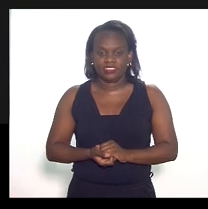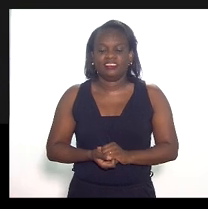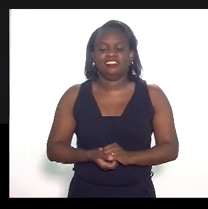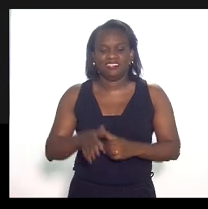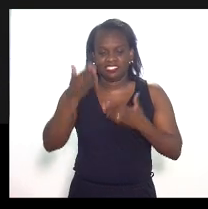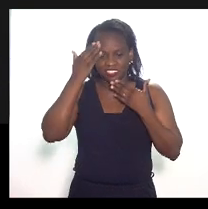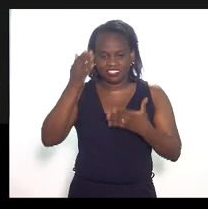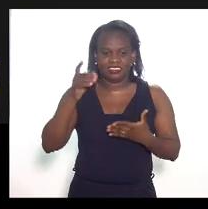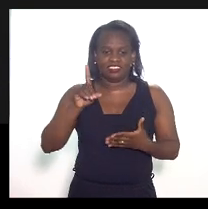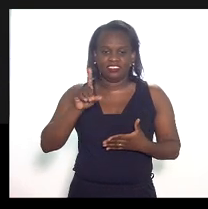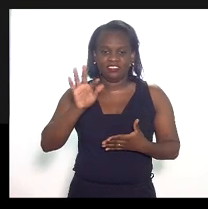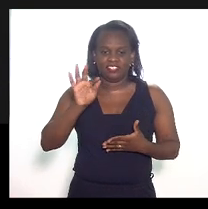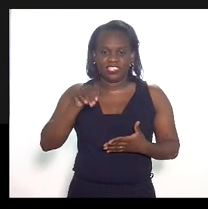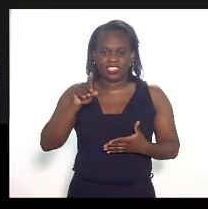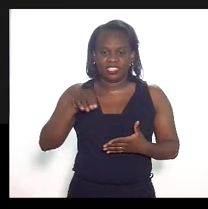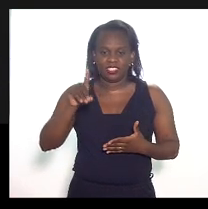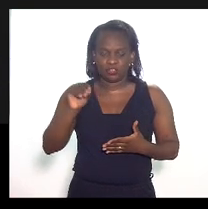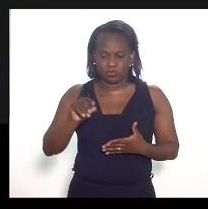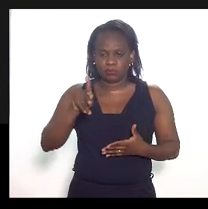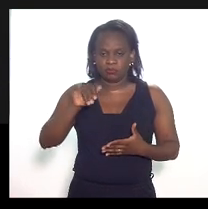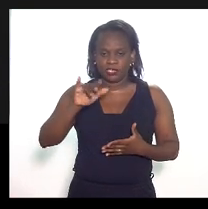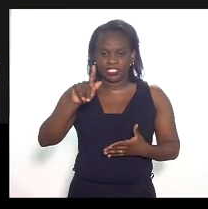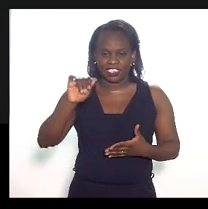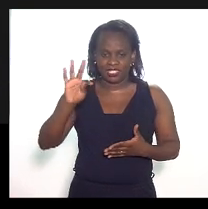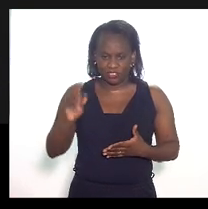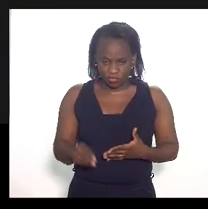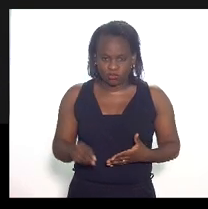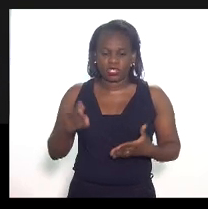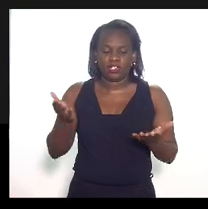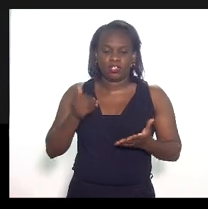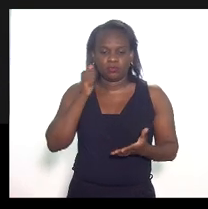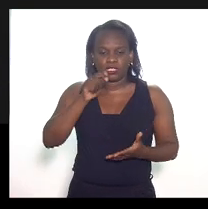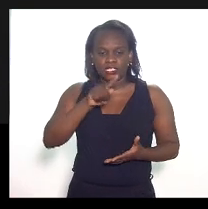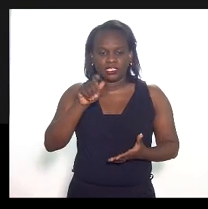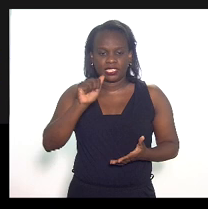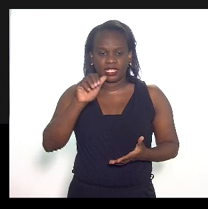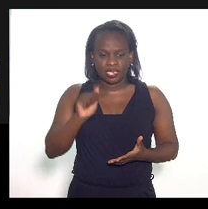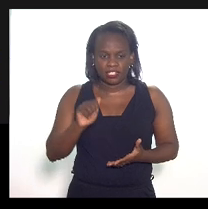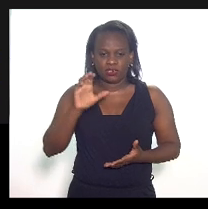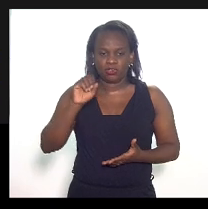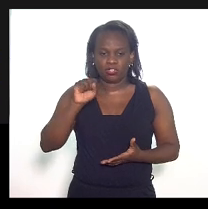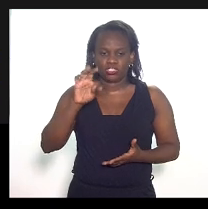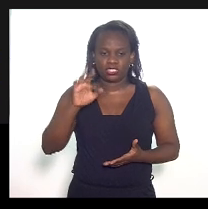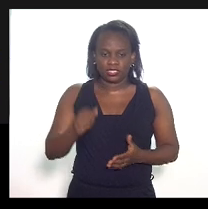Obrigada, doutor Fernando Pigato. Pego o Conselho Estadual de Saúde, doutora Zaga Costa.